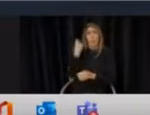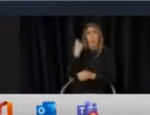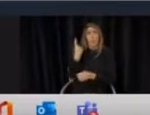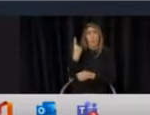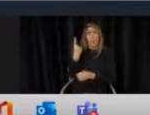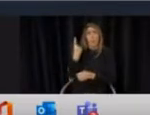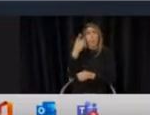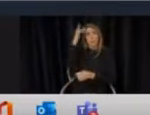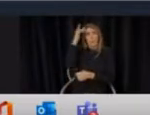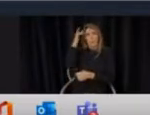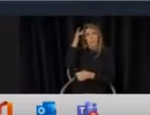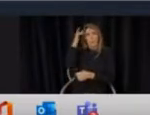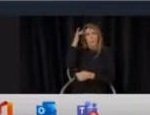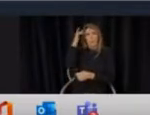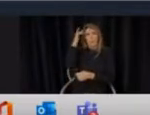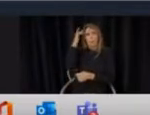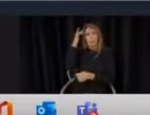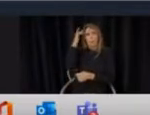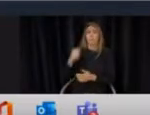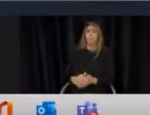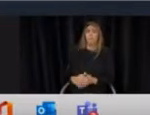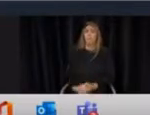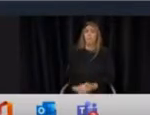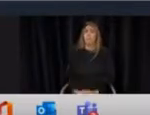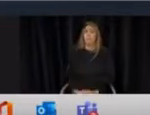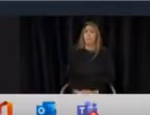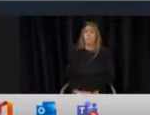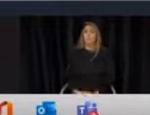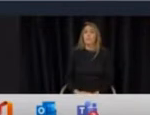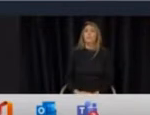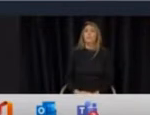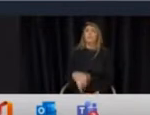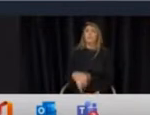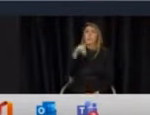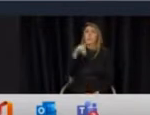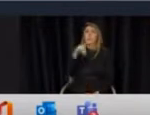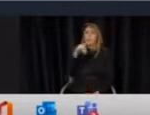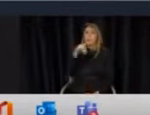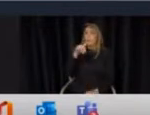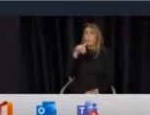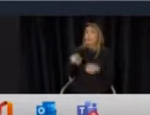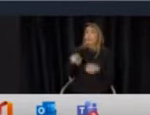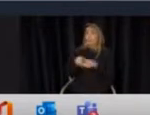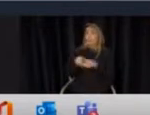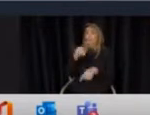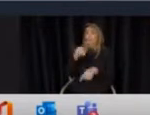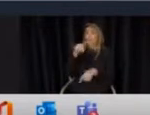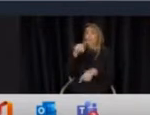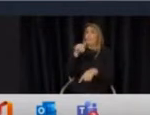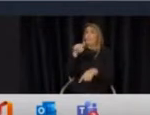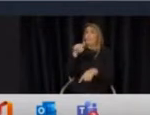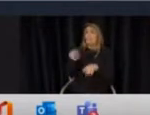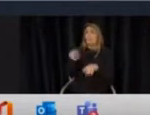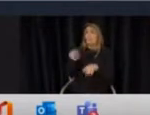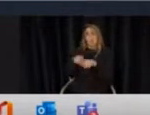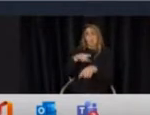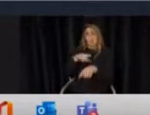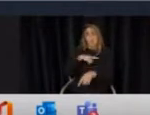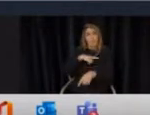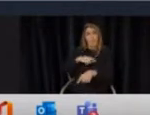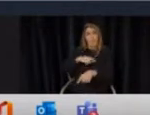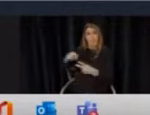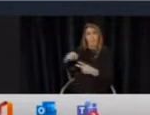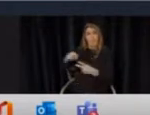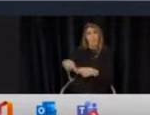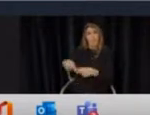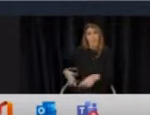gente fala que é o transplante split, ele é partido, e aí uma parte vai para um receptor, a outra vai para outro. Nós temos